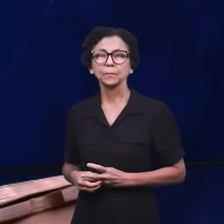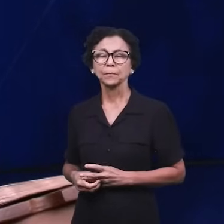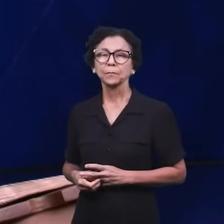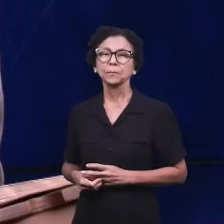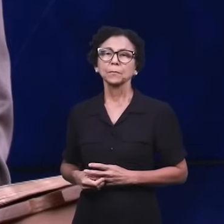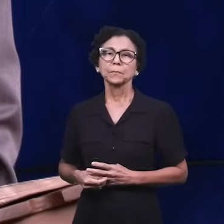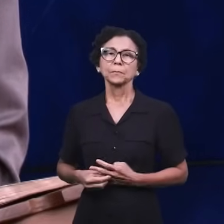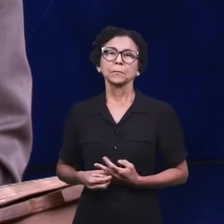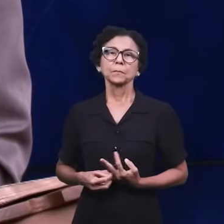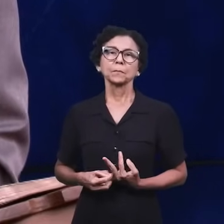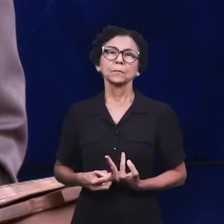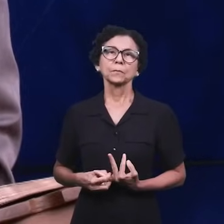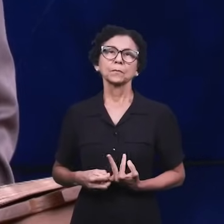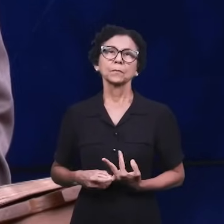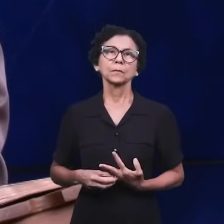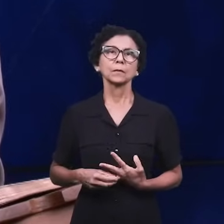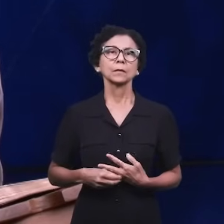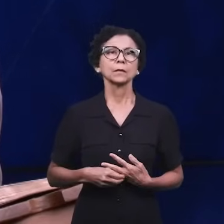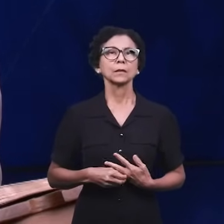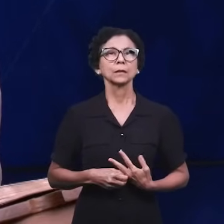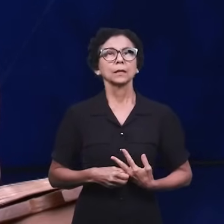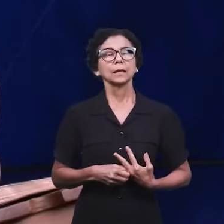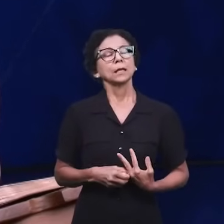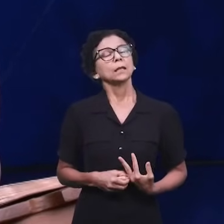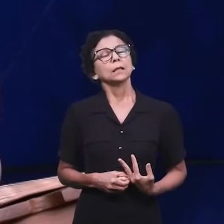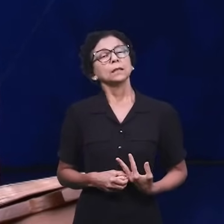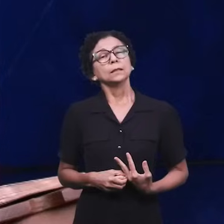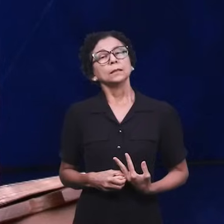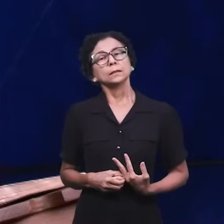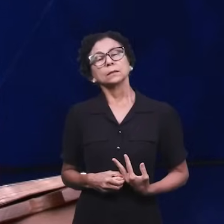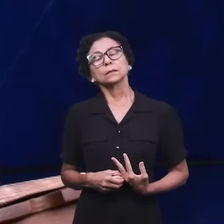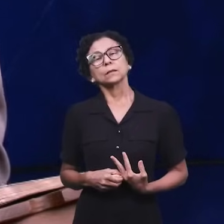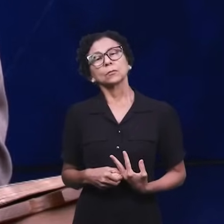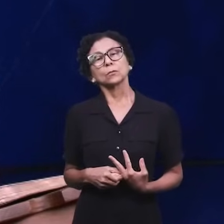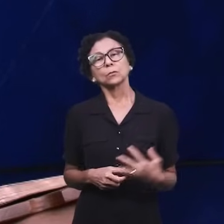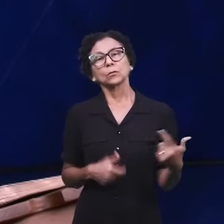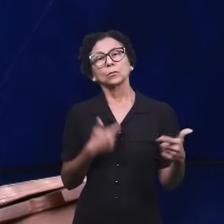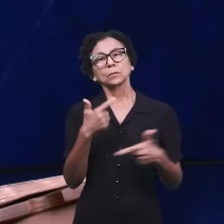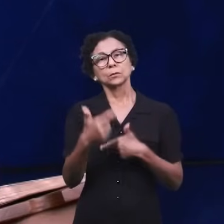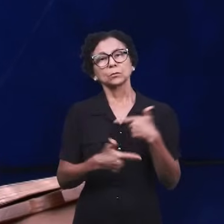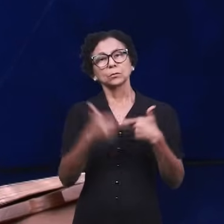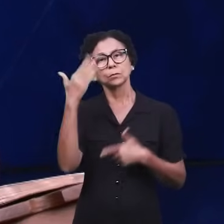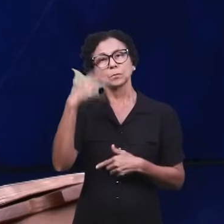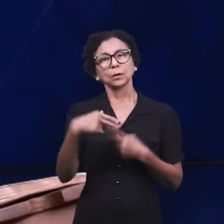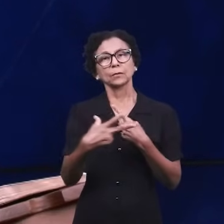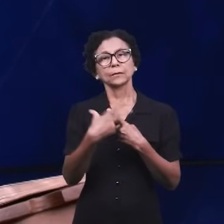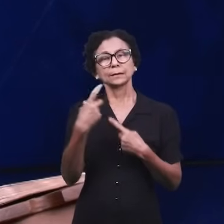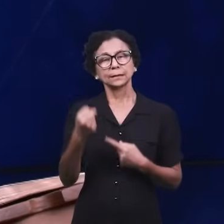porque nós confessamos o nome de Jesus como nosso Salvador.